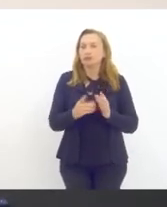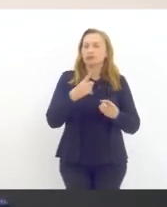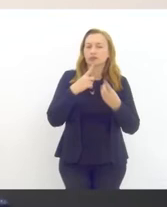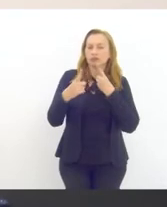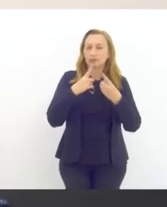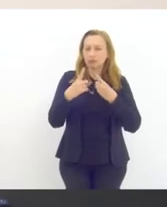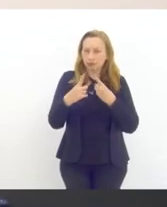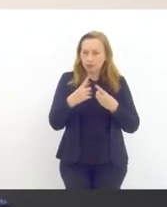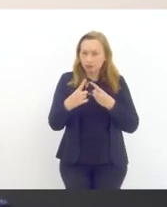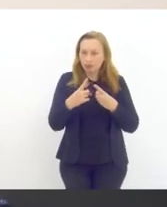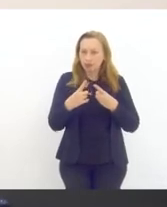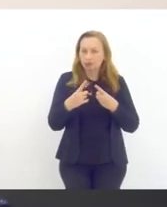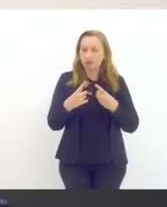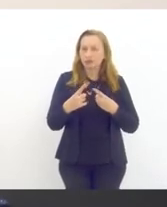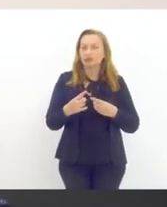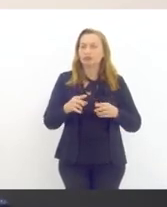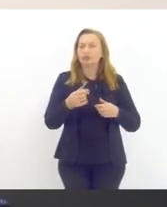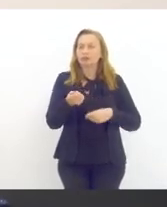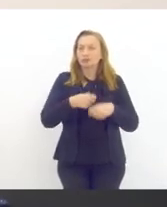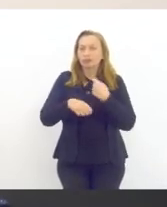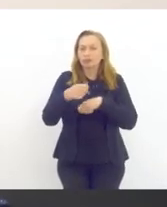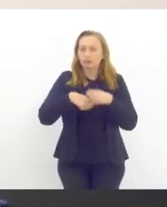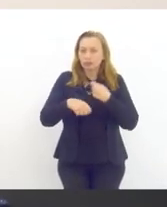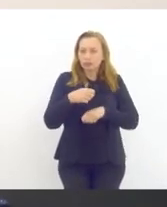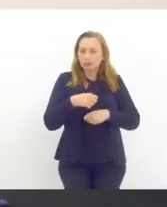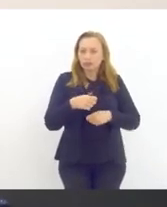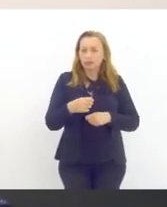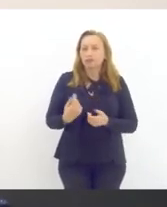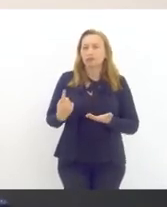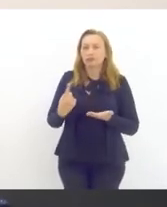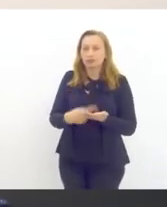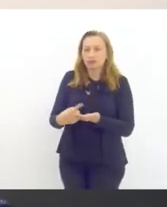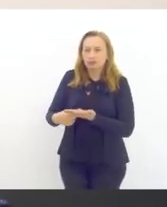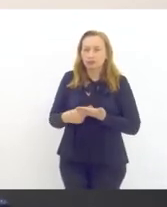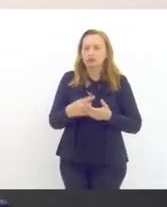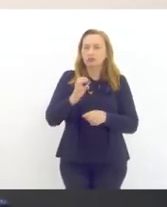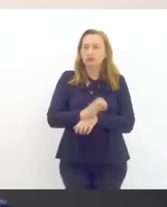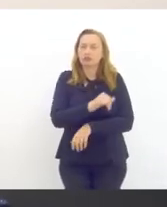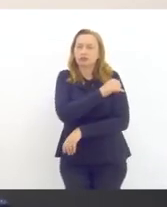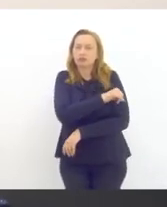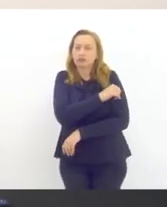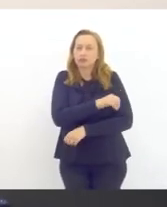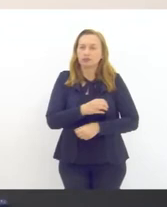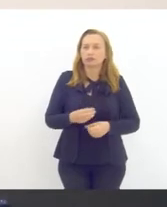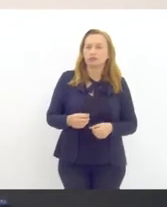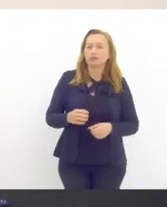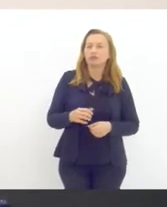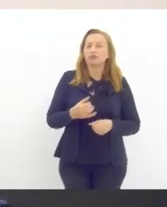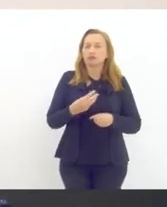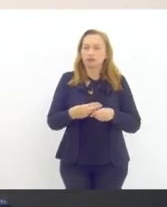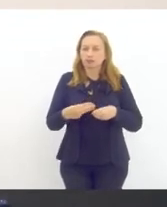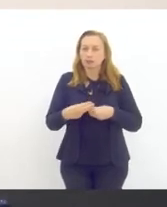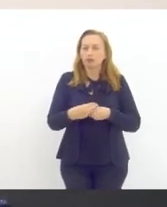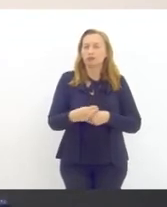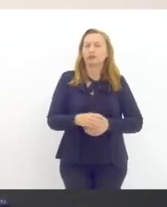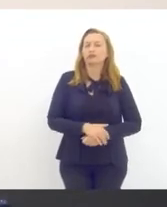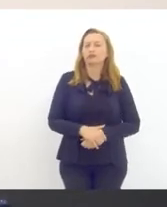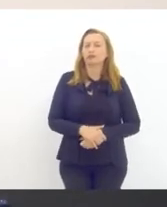âmbito da instância permanente de negociação, cooperação e pactuação entre o Estado do Rio de Janeiro e municípios